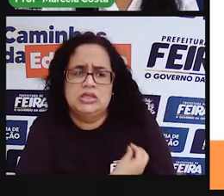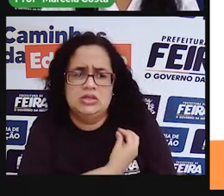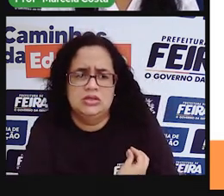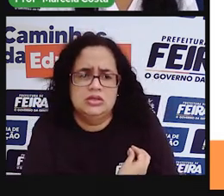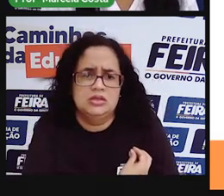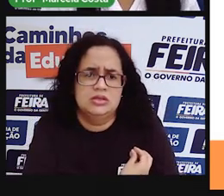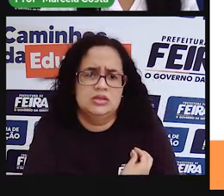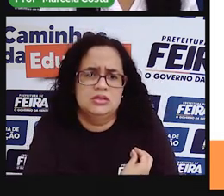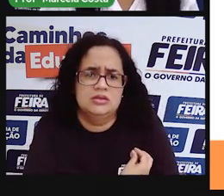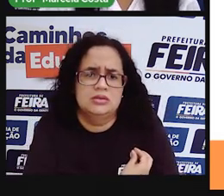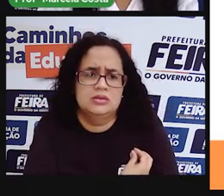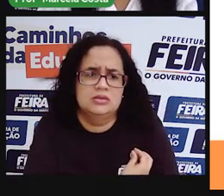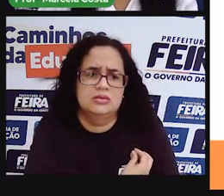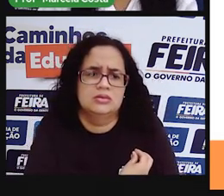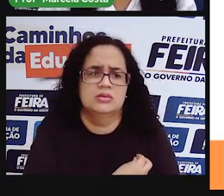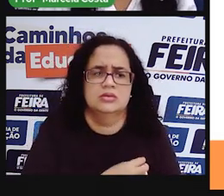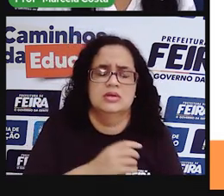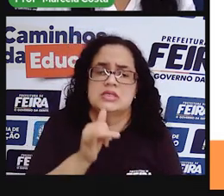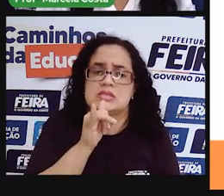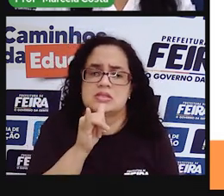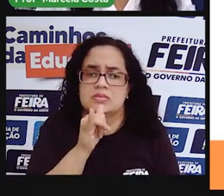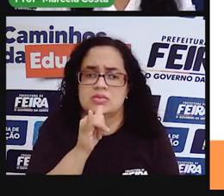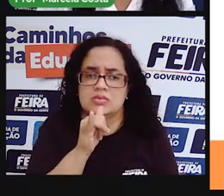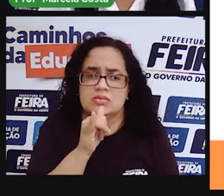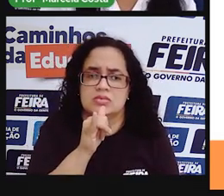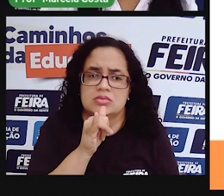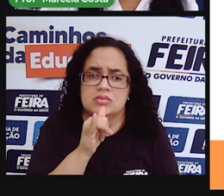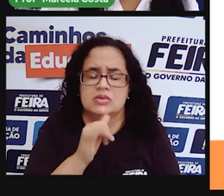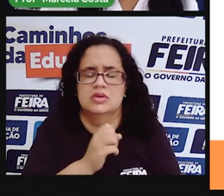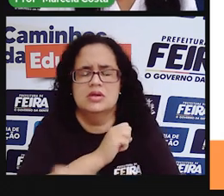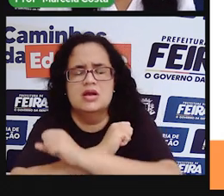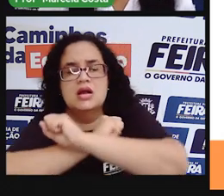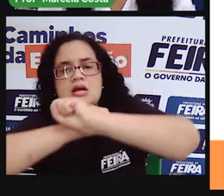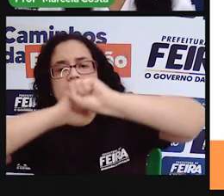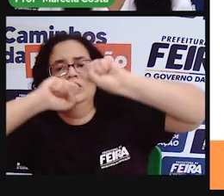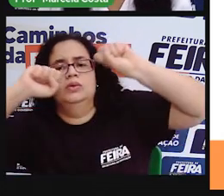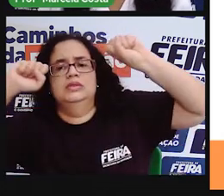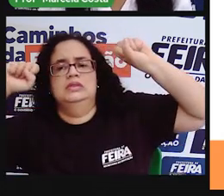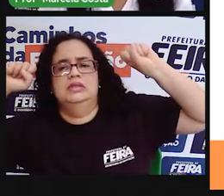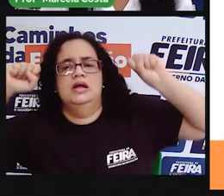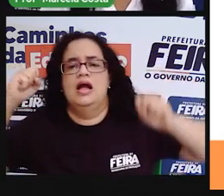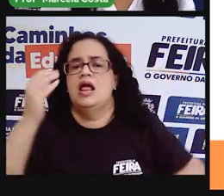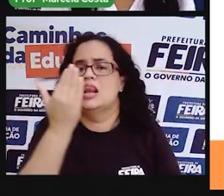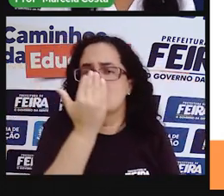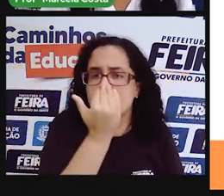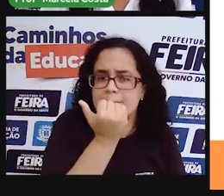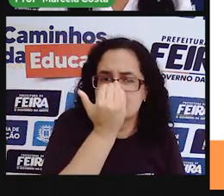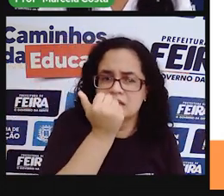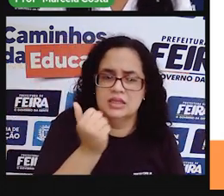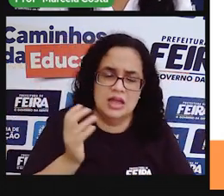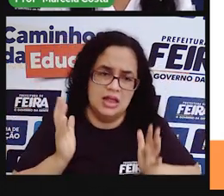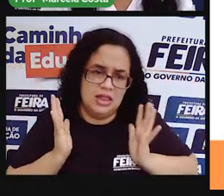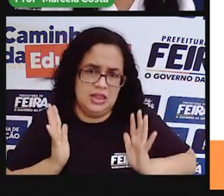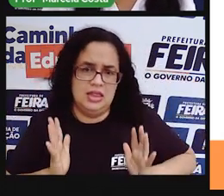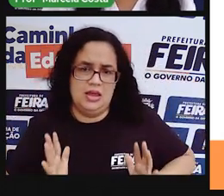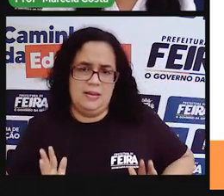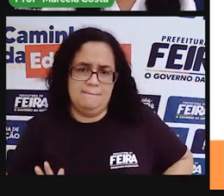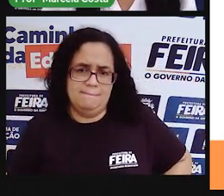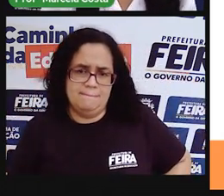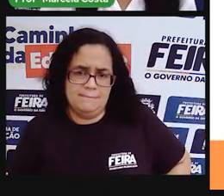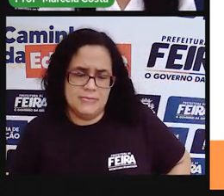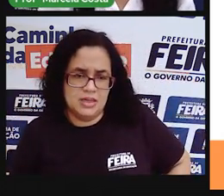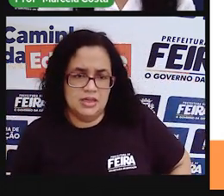dia. Por exemplo, acordar, alimentar, estudar, brincar,